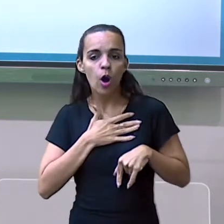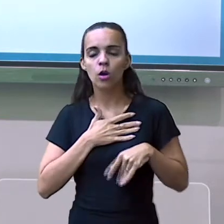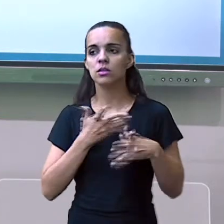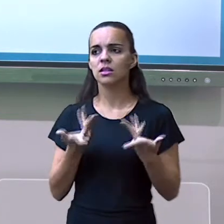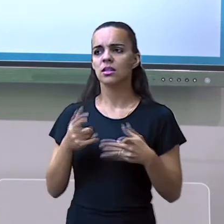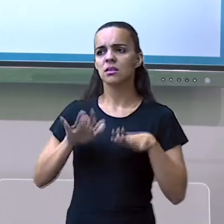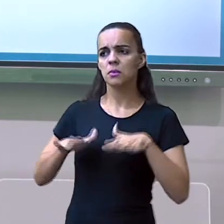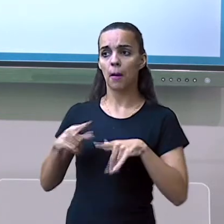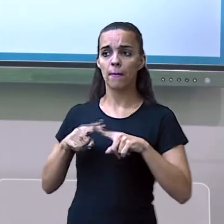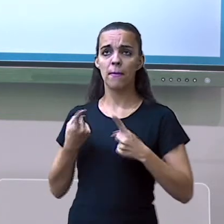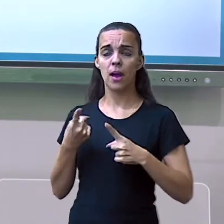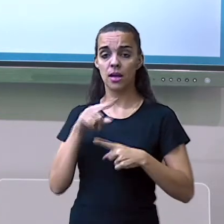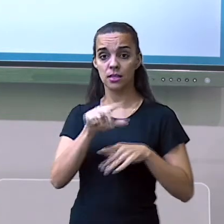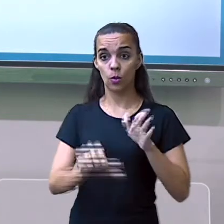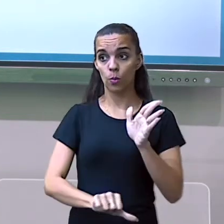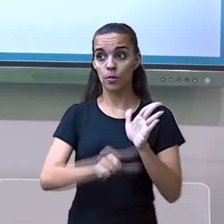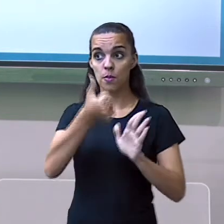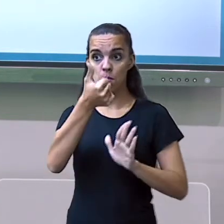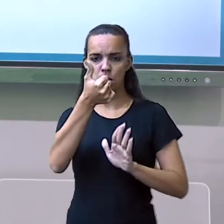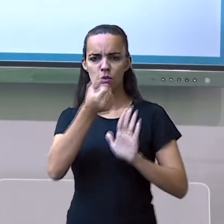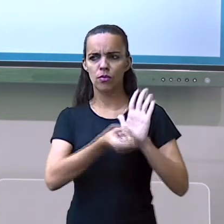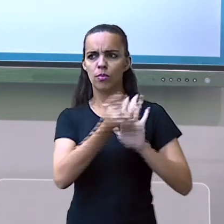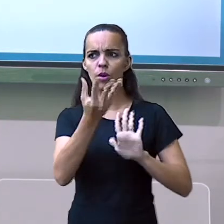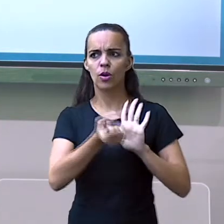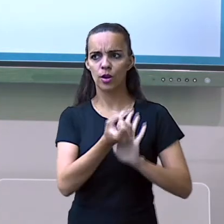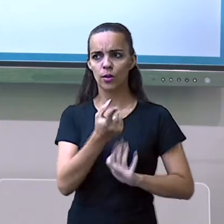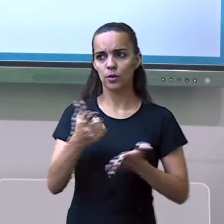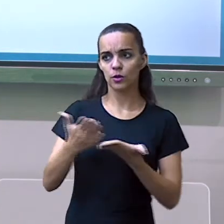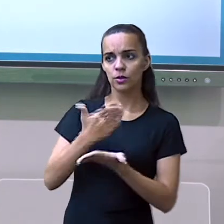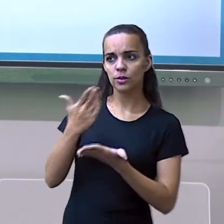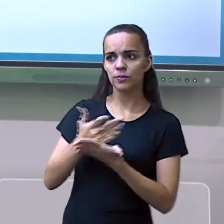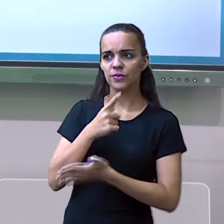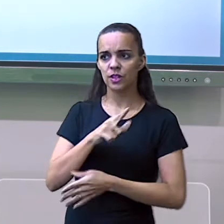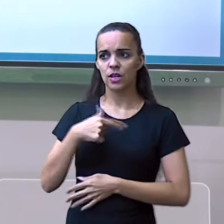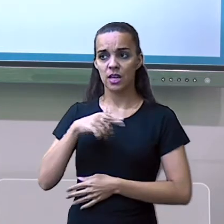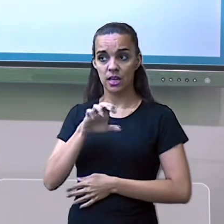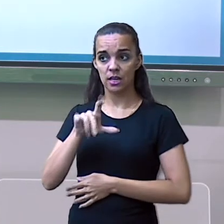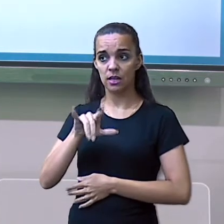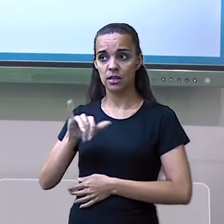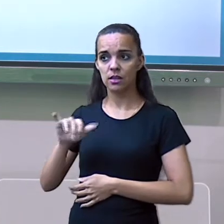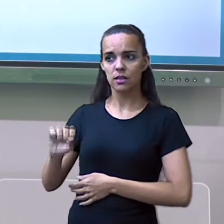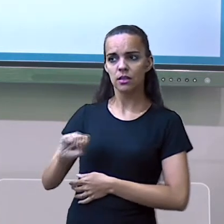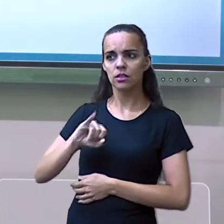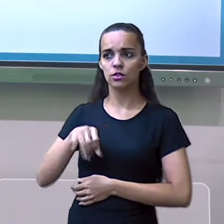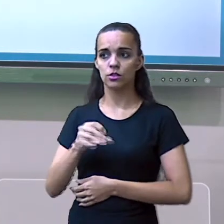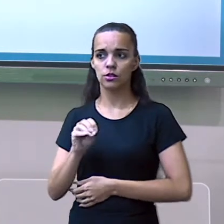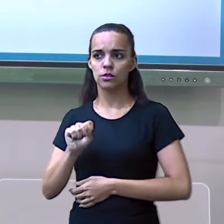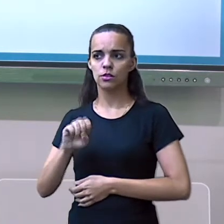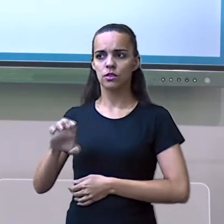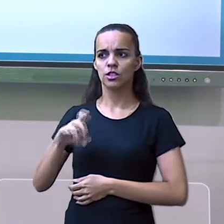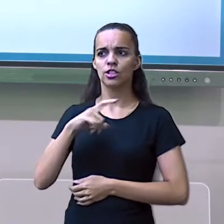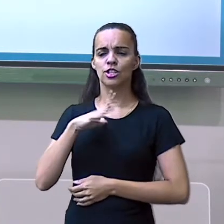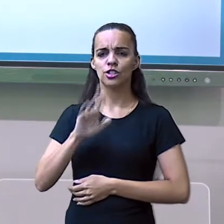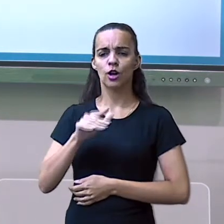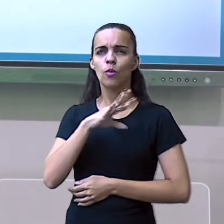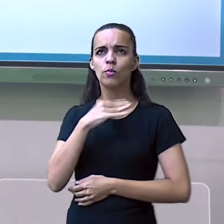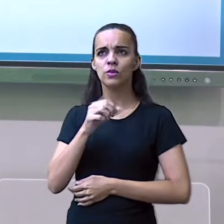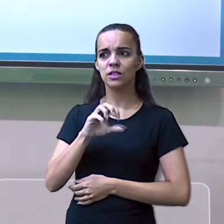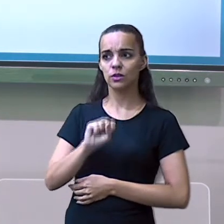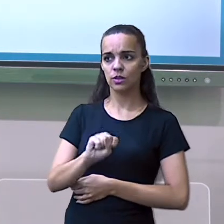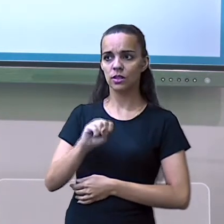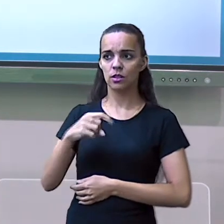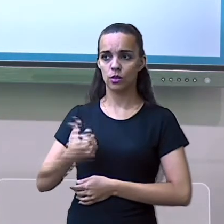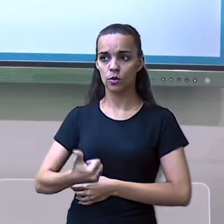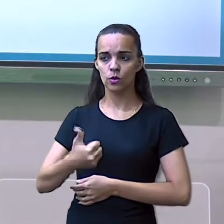o primeiro poema deste livro. Elias José morreu aos 71 anos de idade. Ele